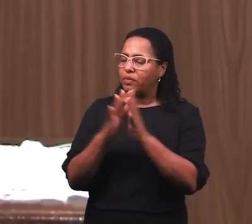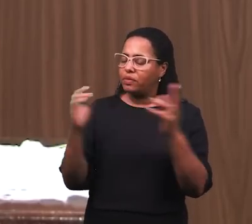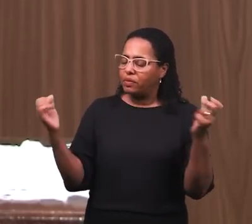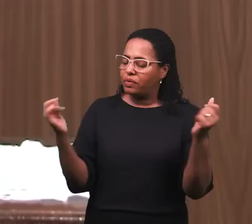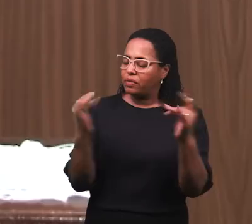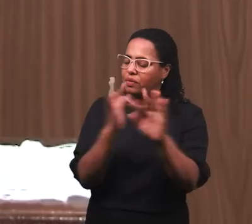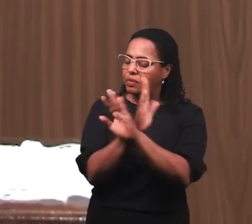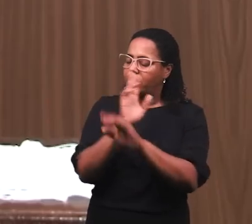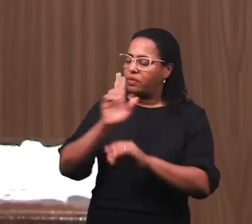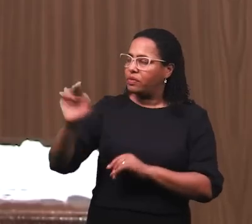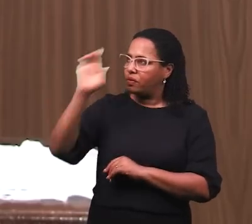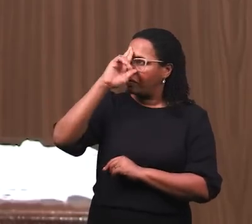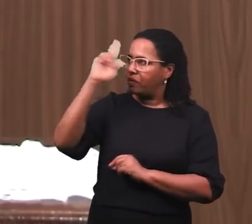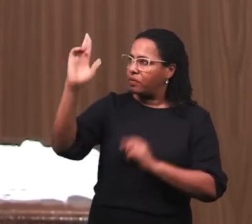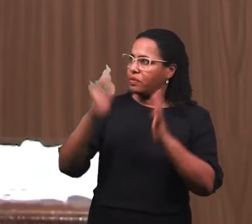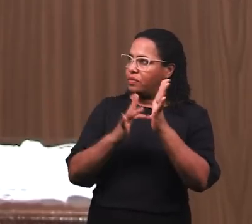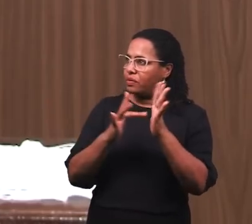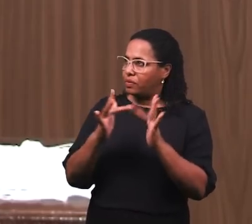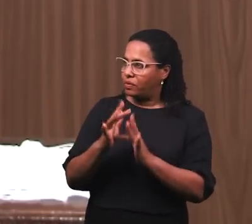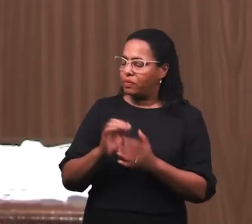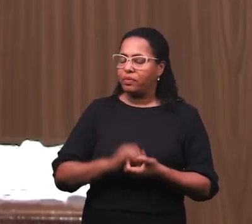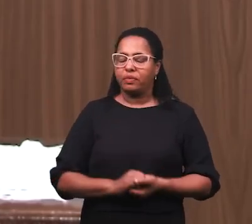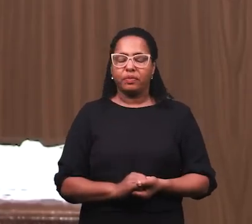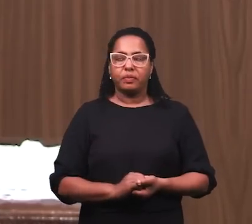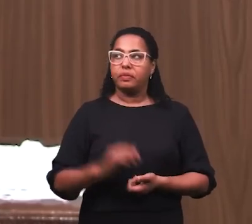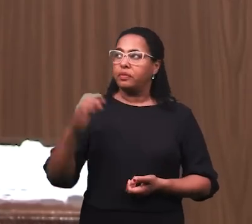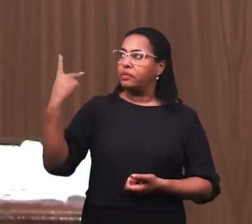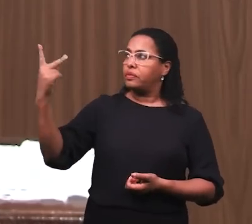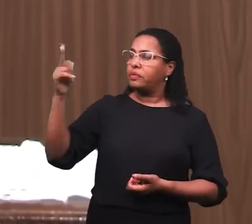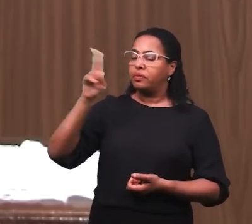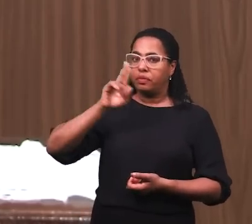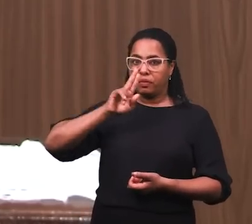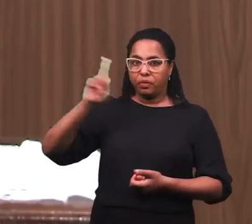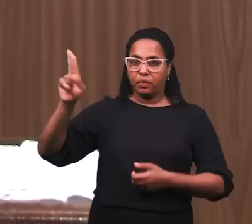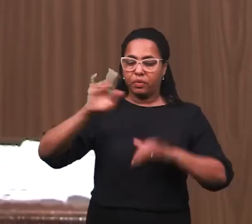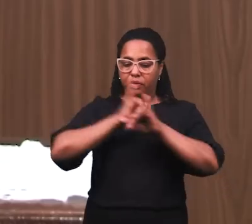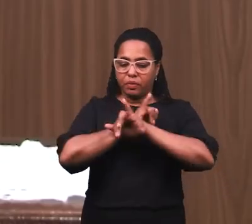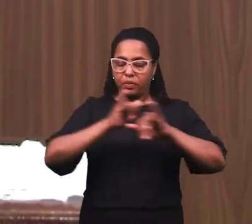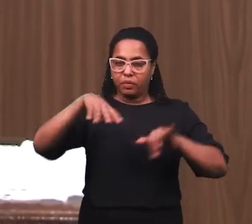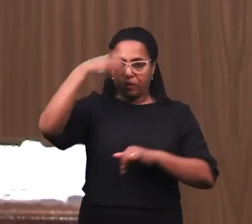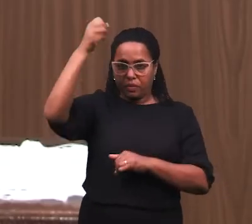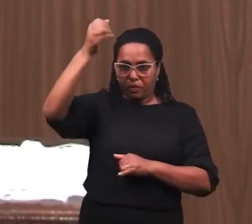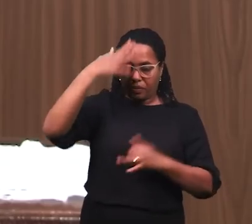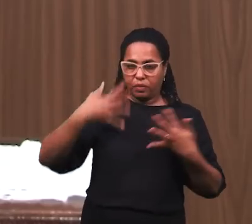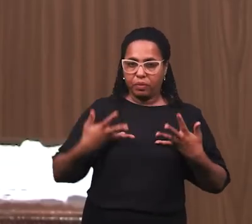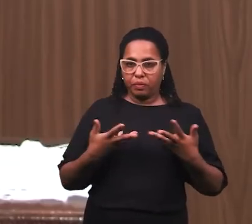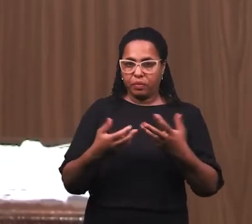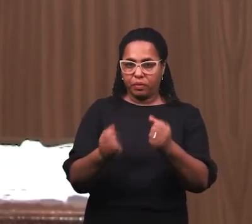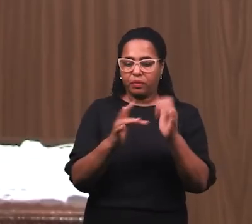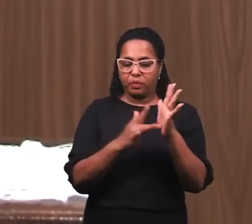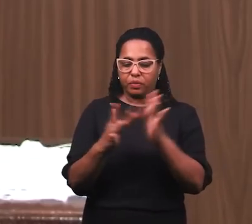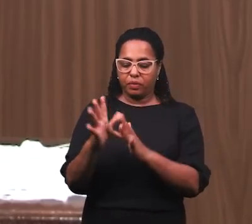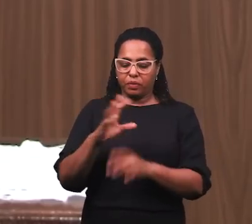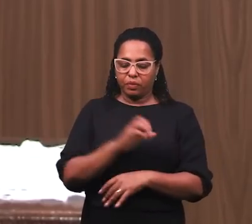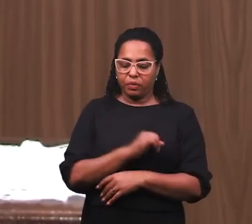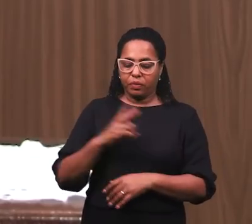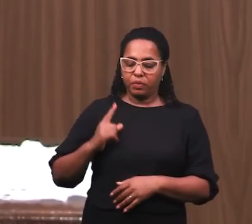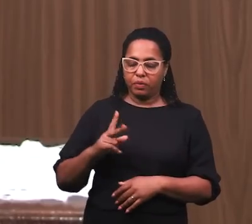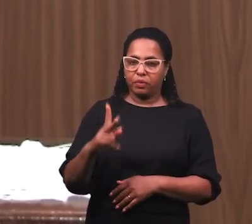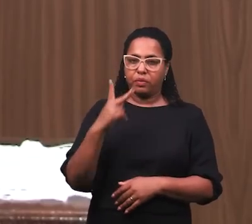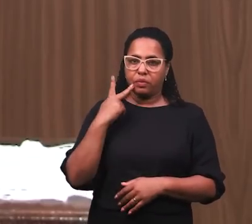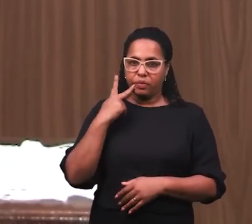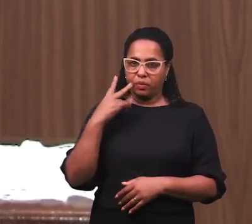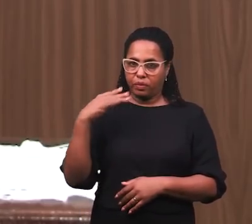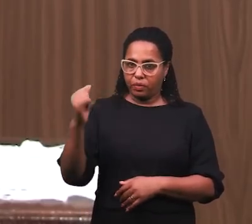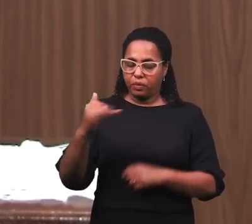oração. Glorificamos assim em nome do Senhor Jesus. E em Teu nome dizemos que a graça maravilhosa de Jesus, o amor de Deus, nosso